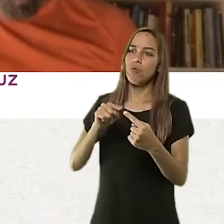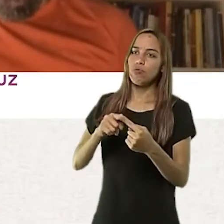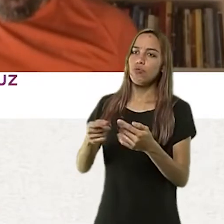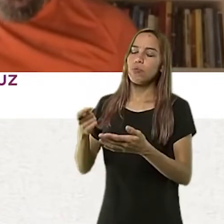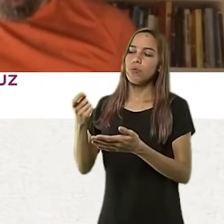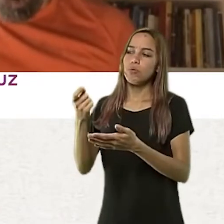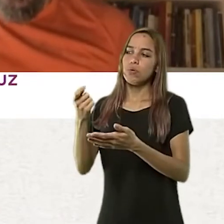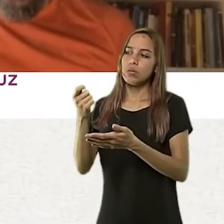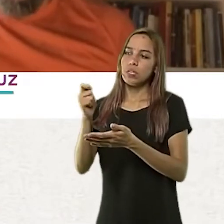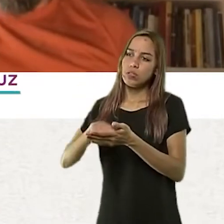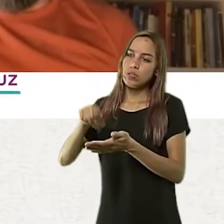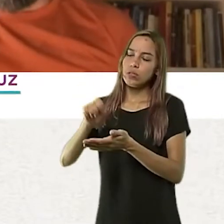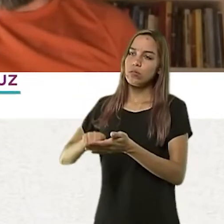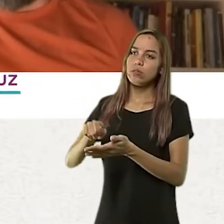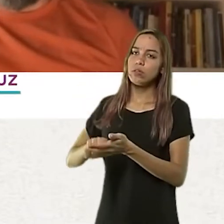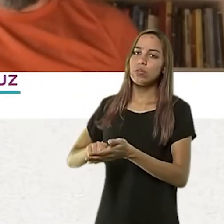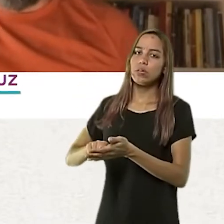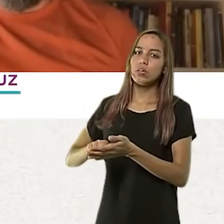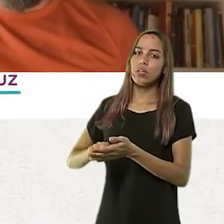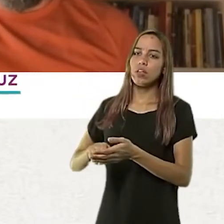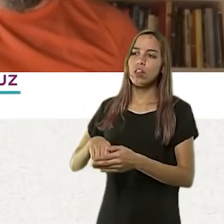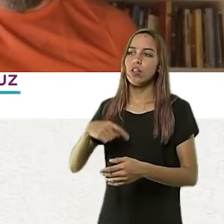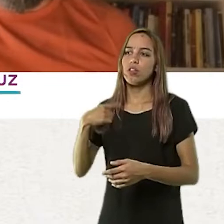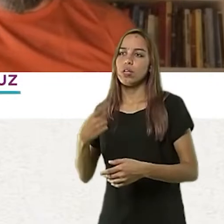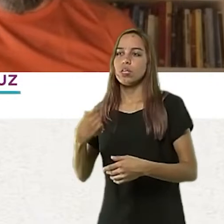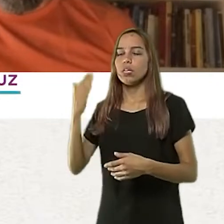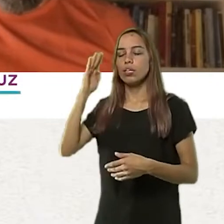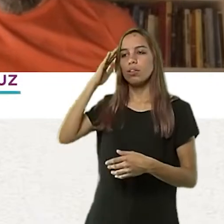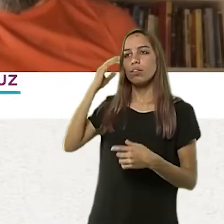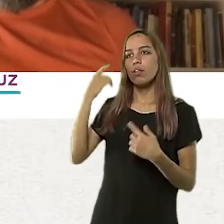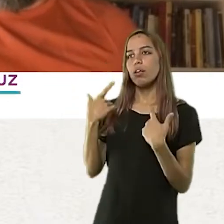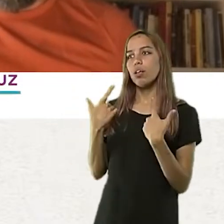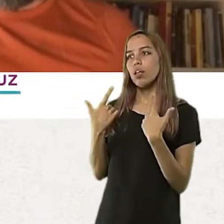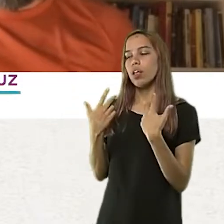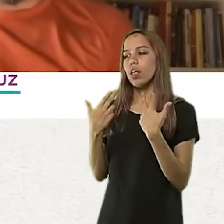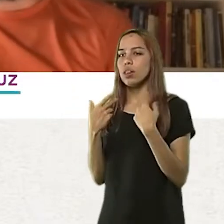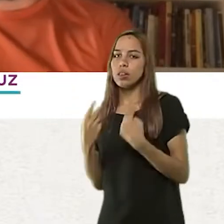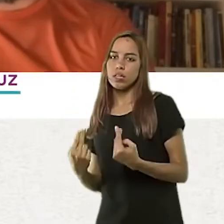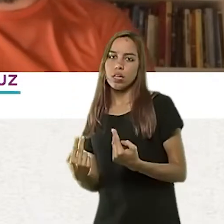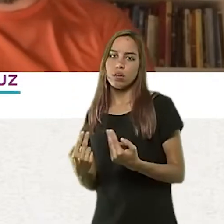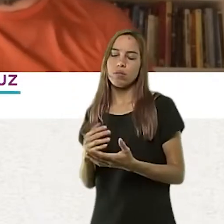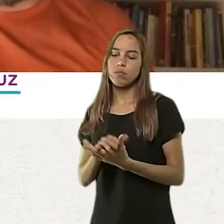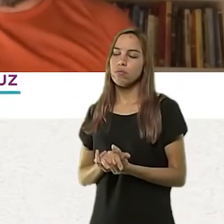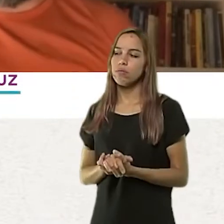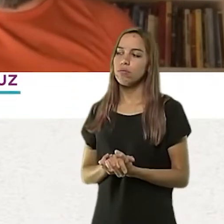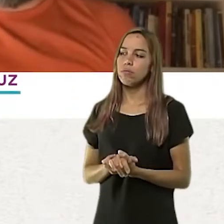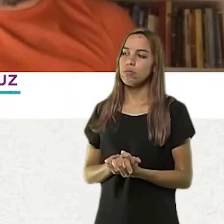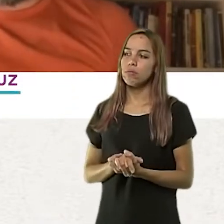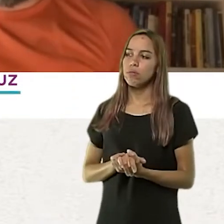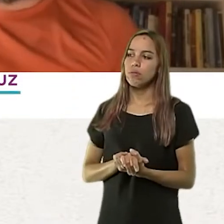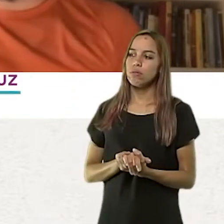da literatura, com o nosso próprio feitio, etc. Eu tenho alguma dificuldade